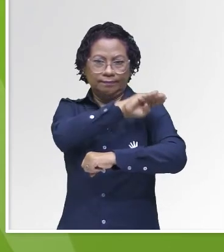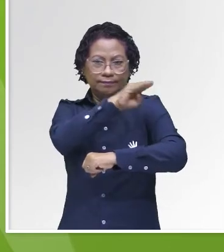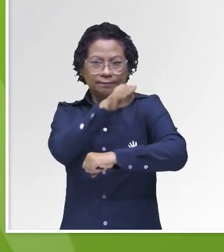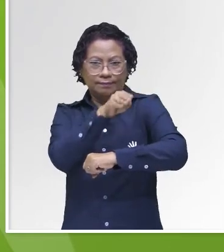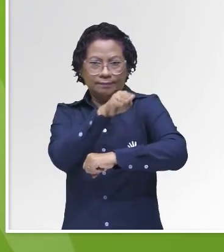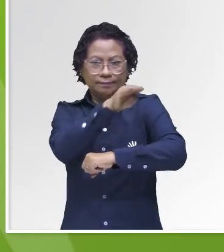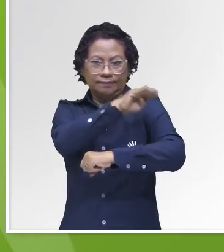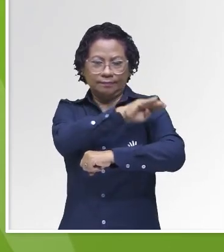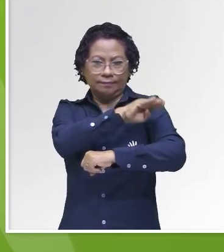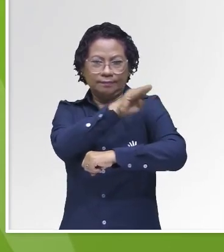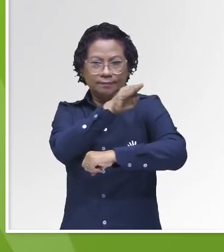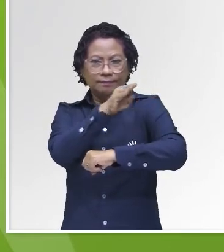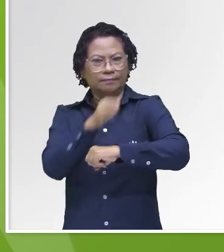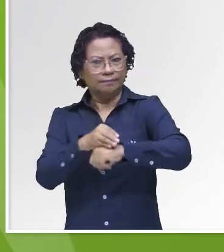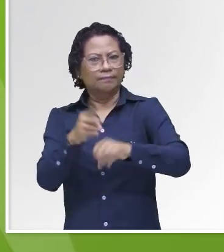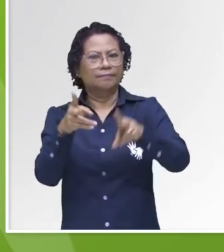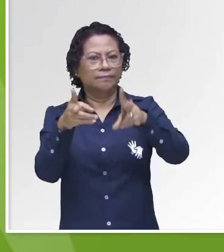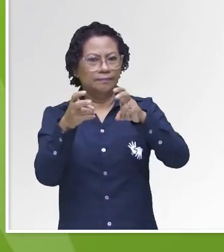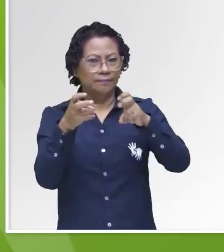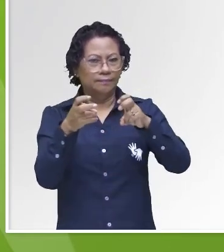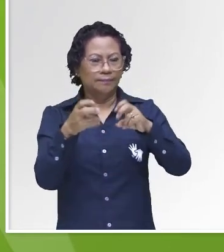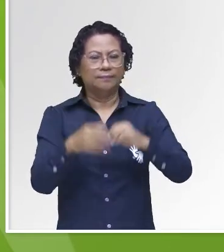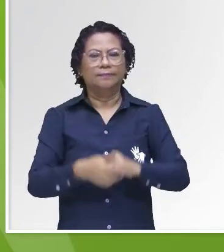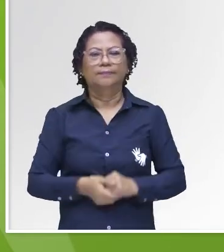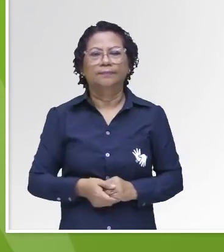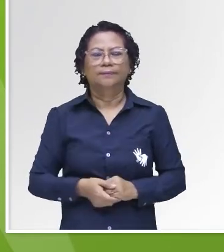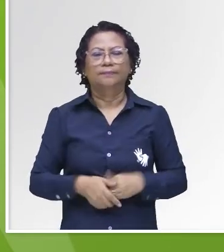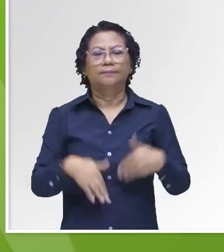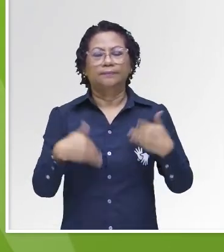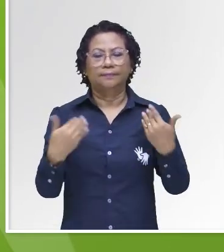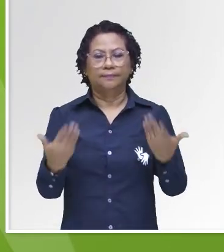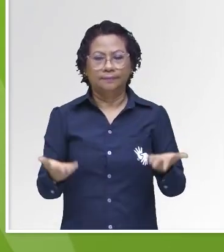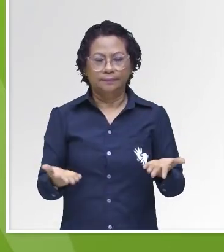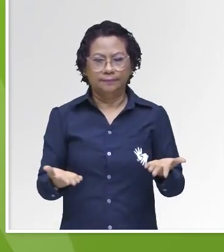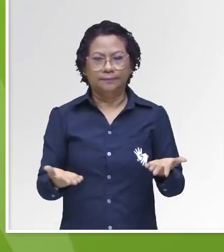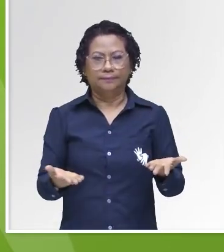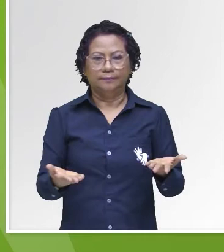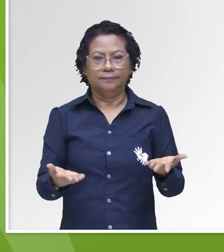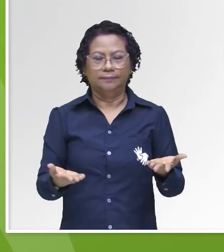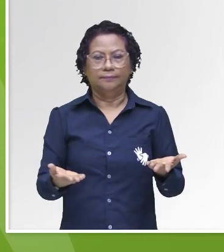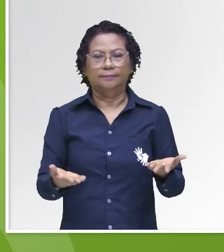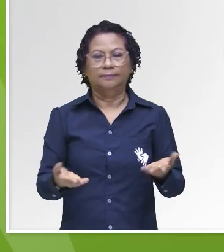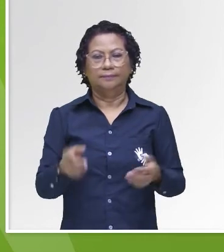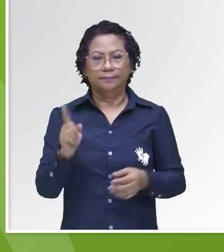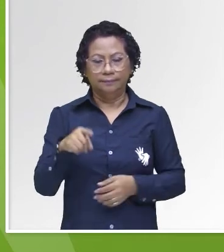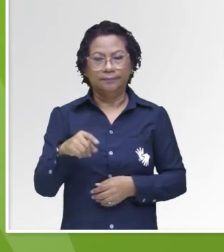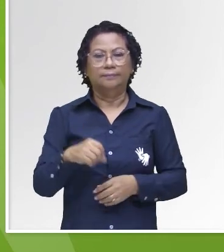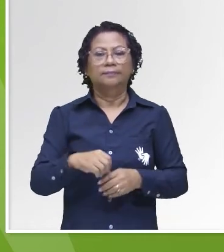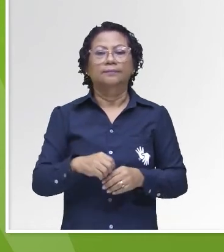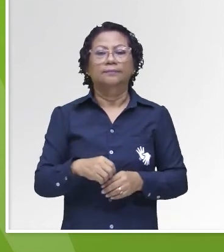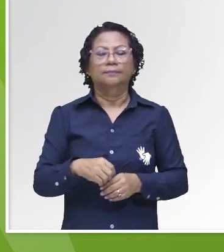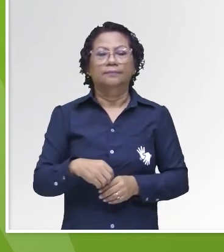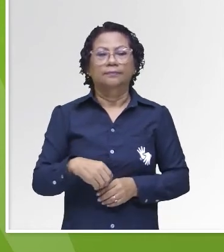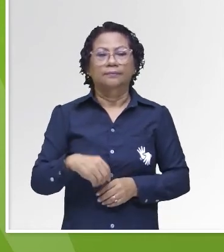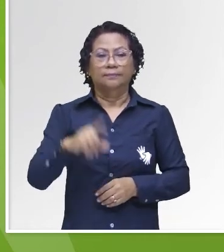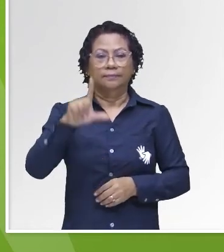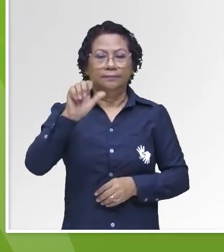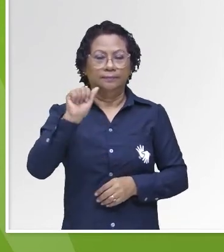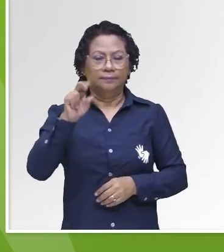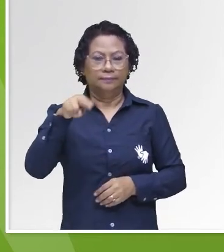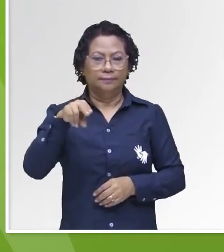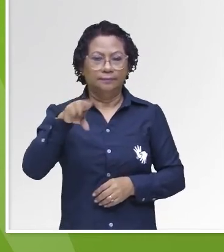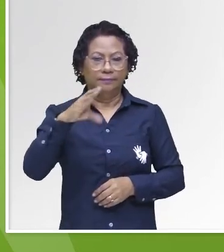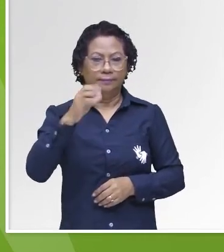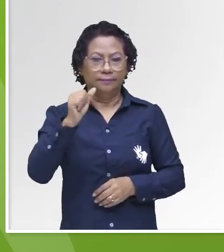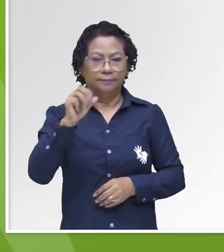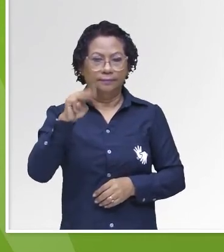para frente. Você está percebendo isso? Bom, o resultado é o lançamento oblíquo. Por isso que eu preciso de velocidade inicial